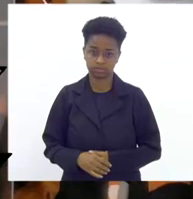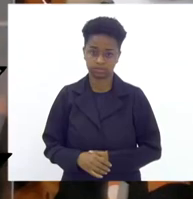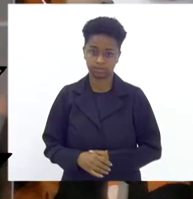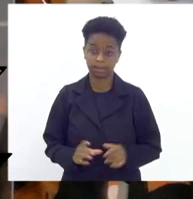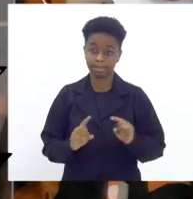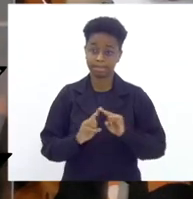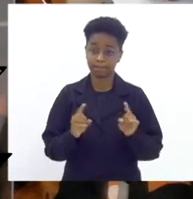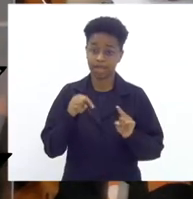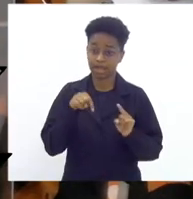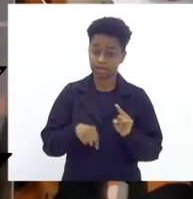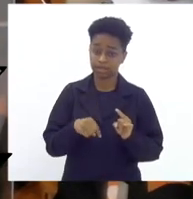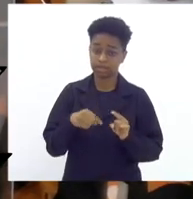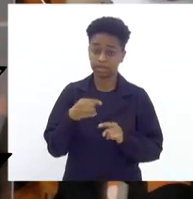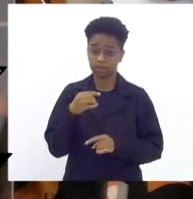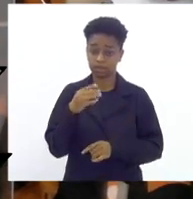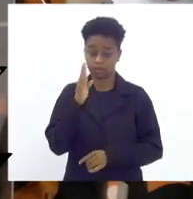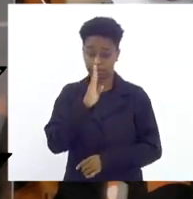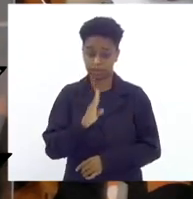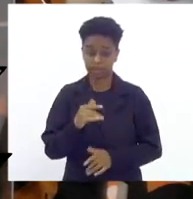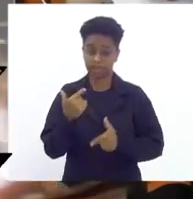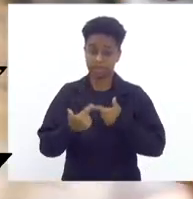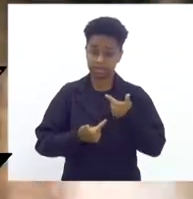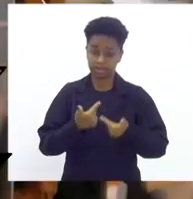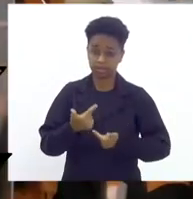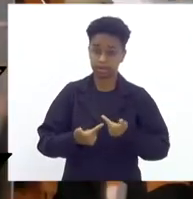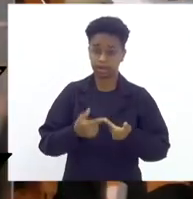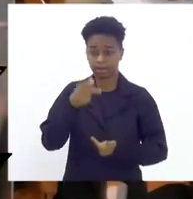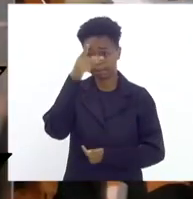na empresa aqui do prefeitura 2015